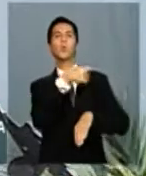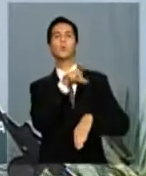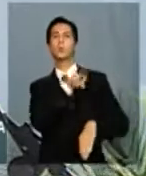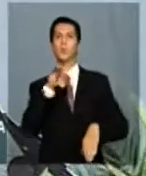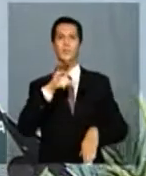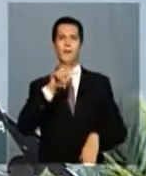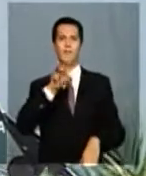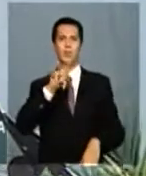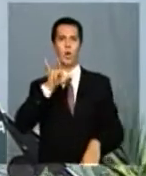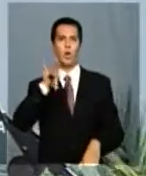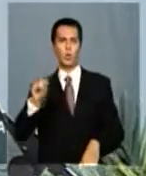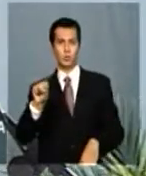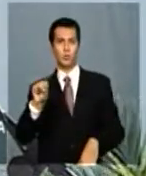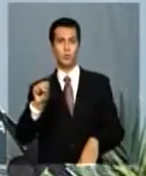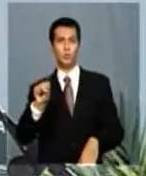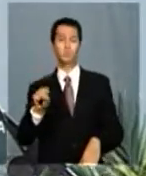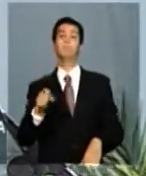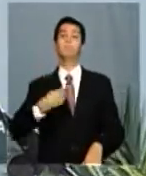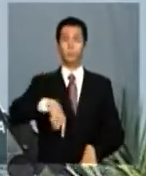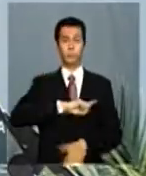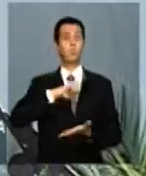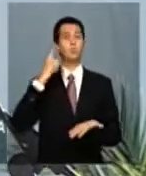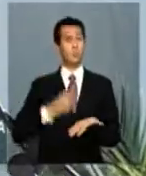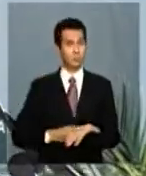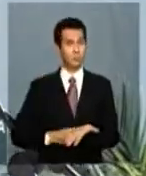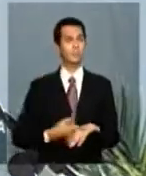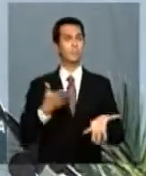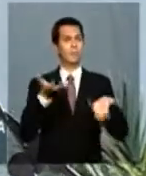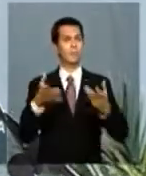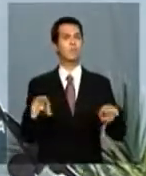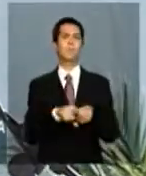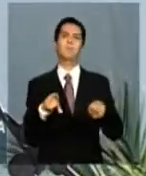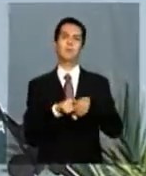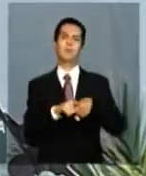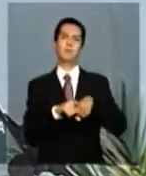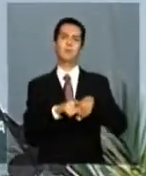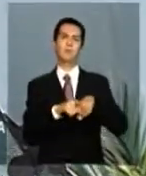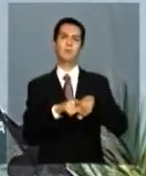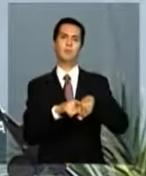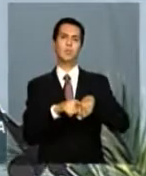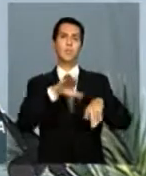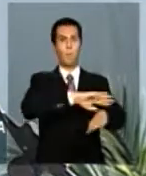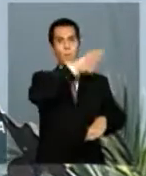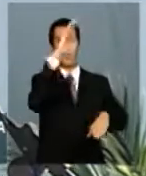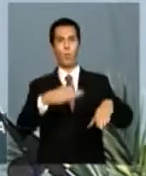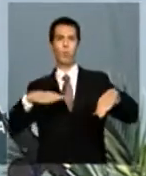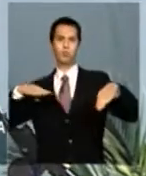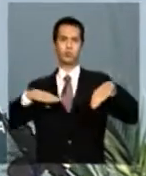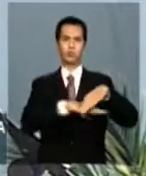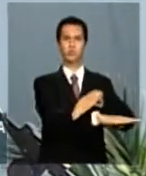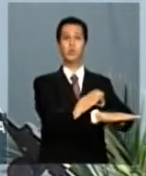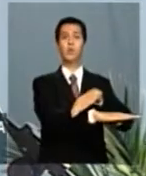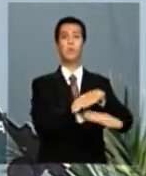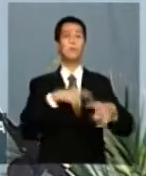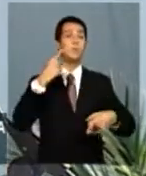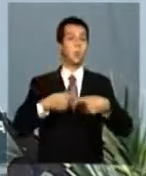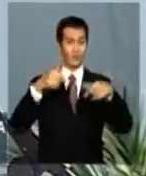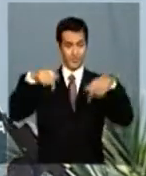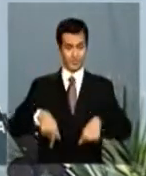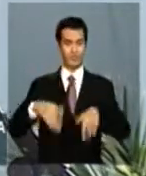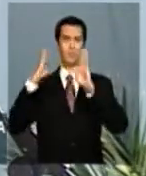governo, construir o túnel do Morro dos Cavalos, sem o que não se terá uma